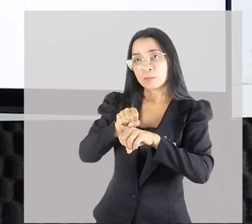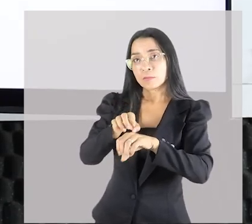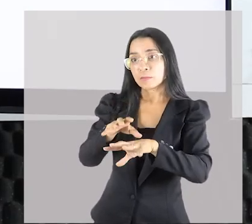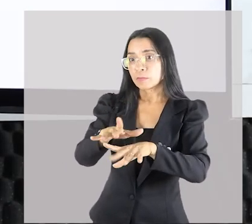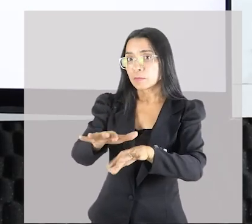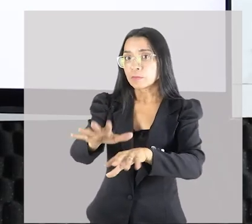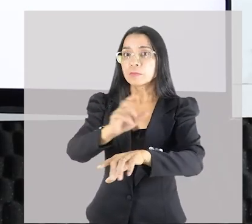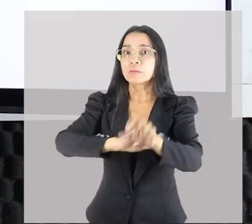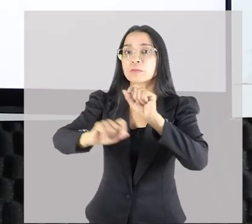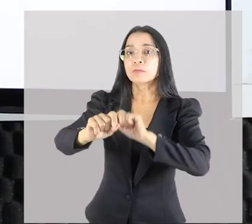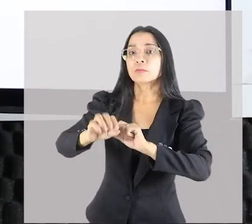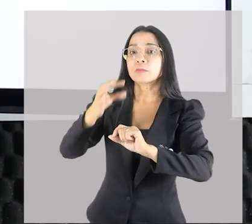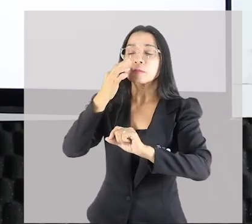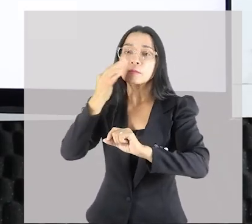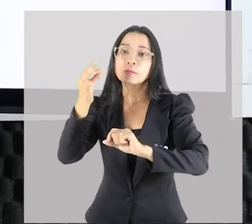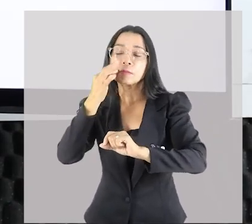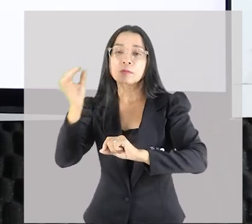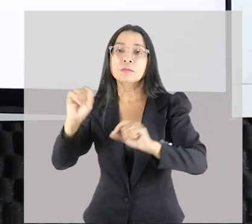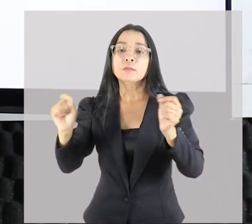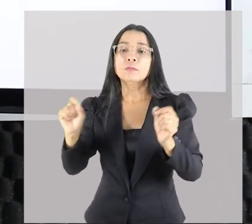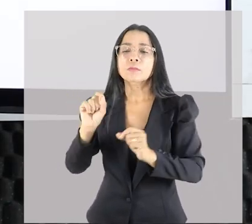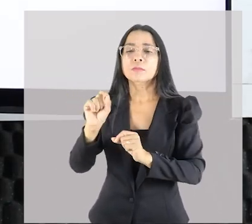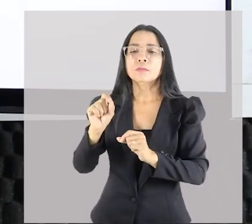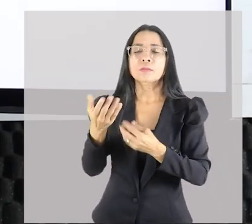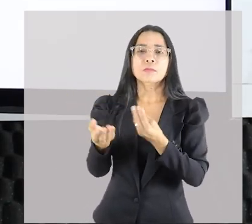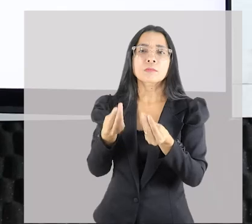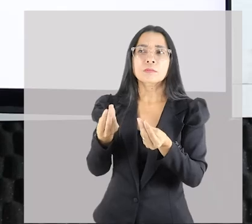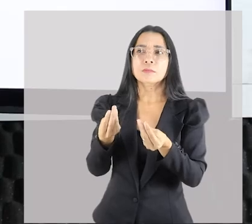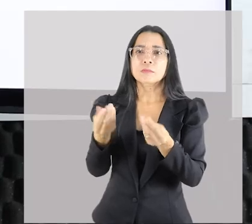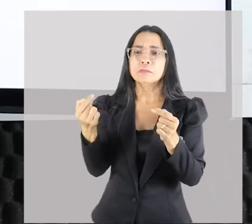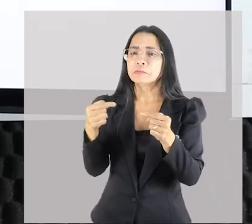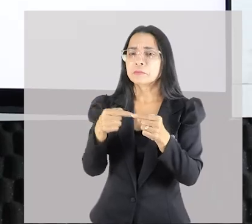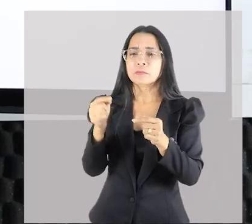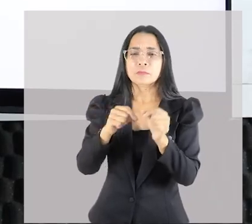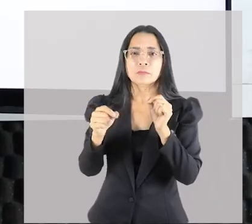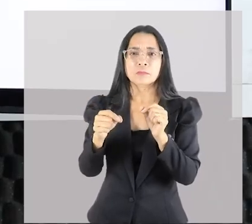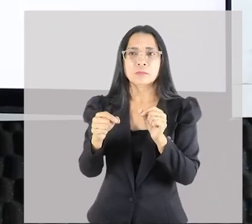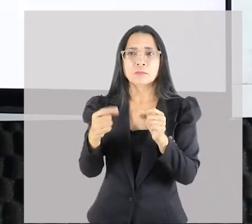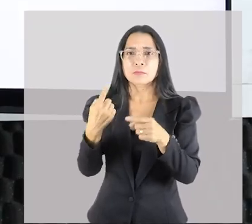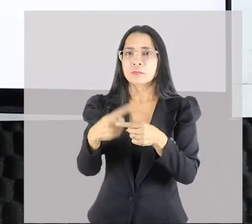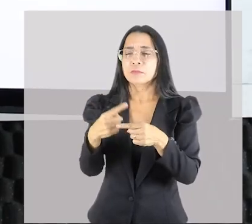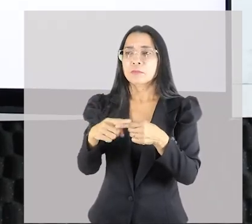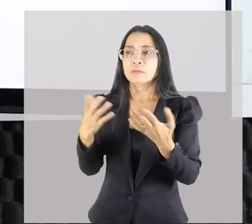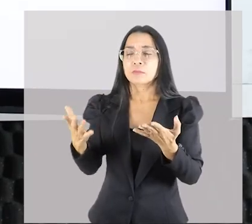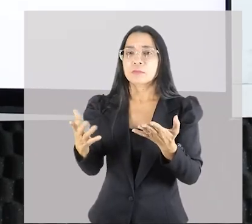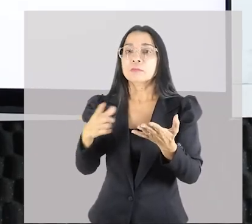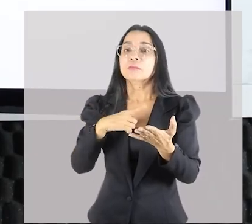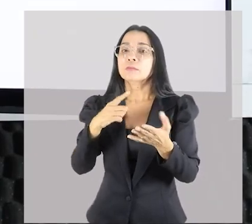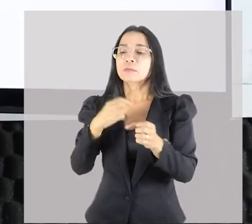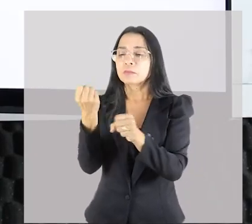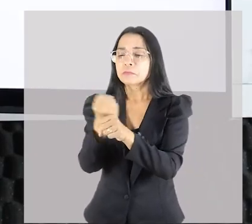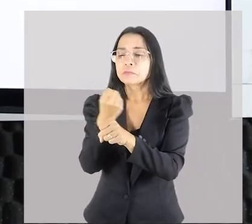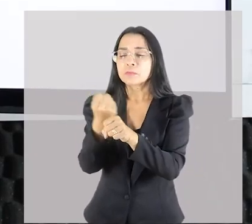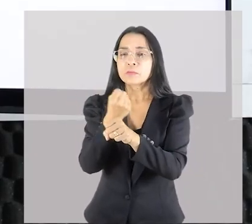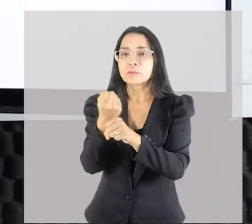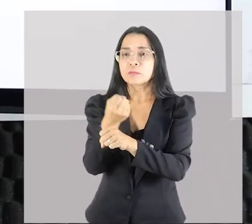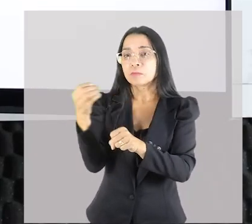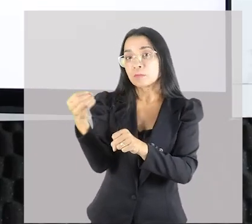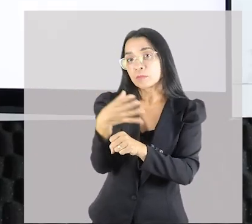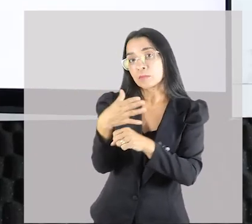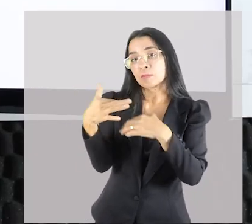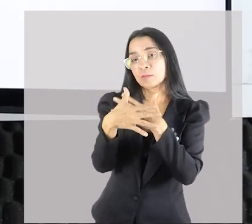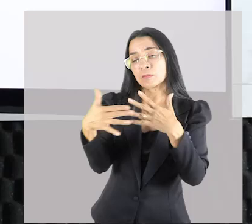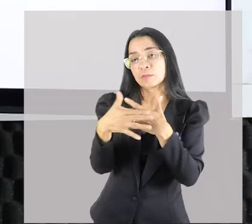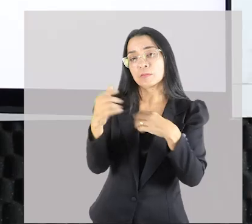ver esses ratos? É porque você tem a construção, né, de novas cidades. Só que essas cidades eram apertadas, eram